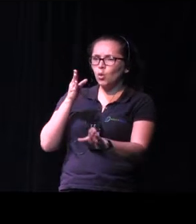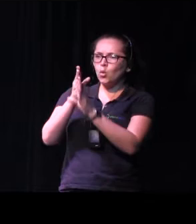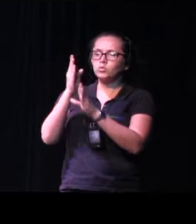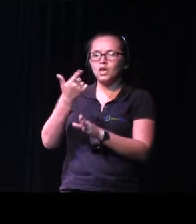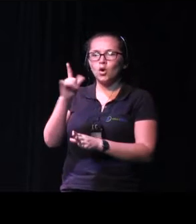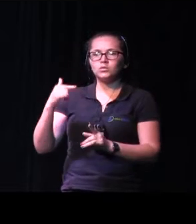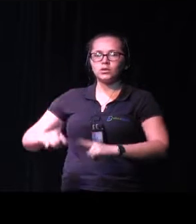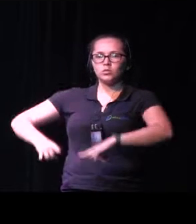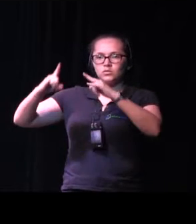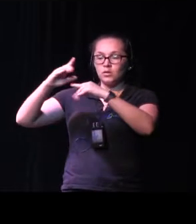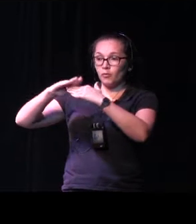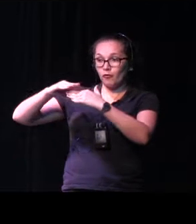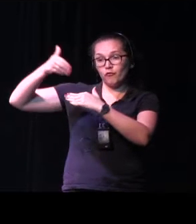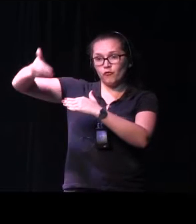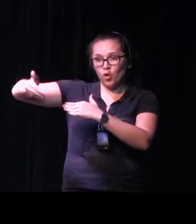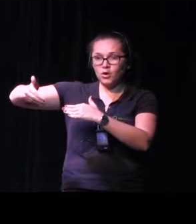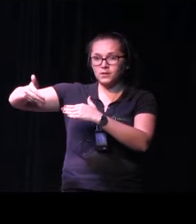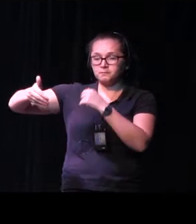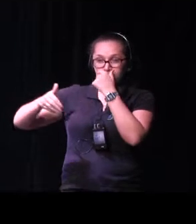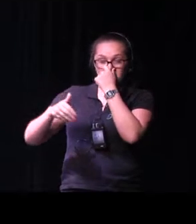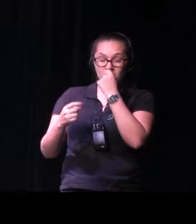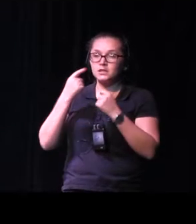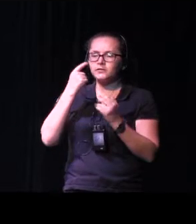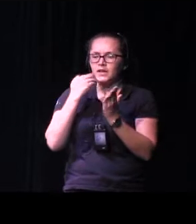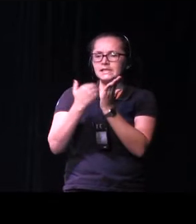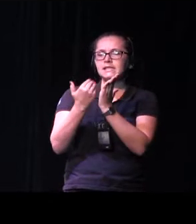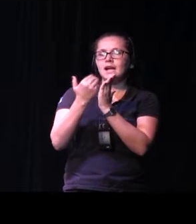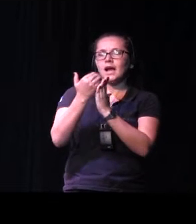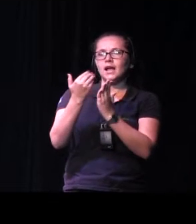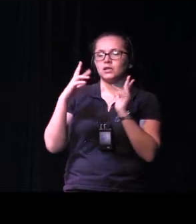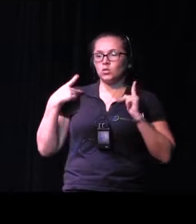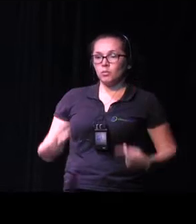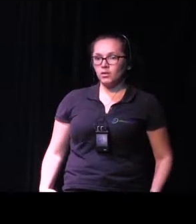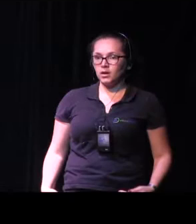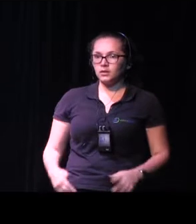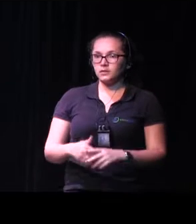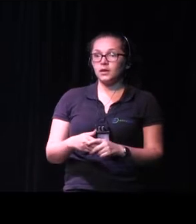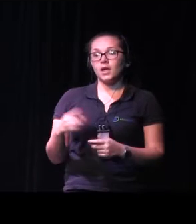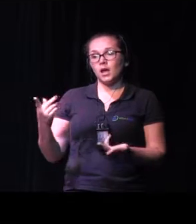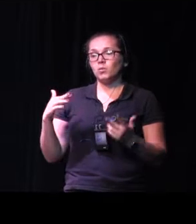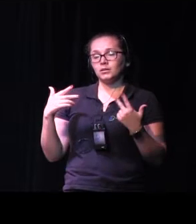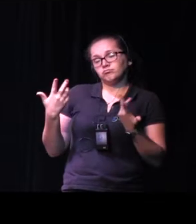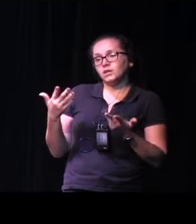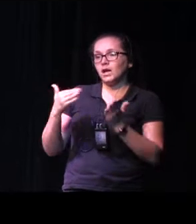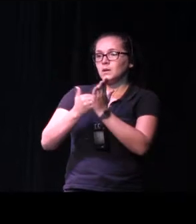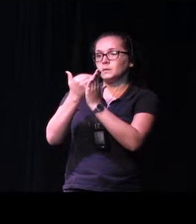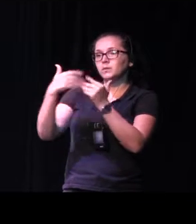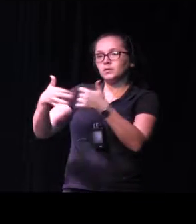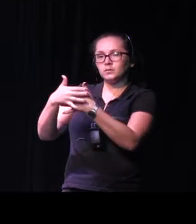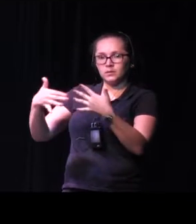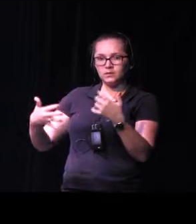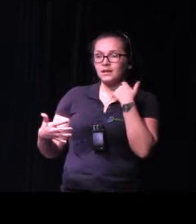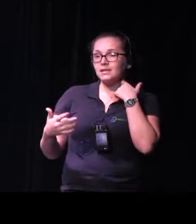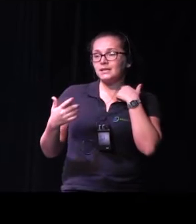E aparece essa outra construção por fora, onde a escala do ser humano é uma